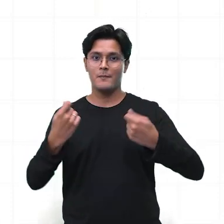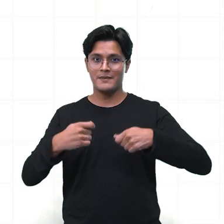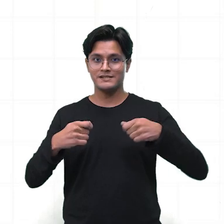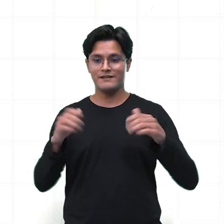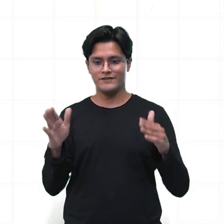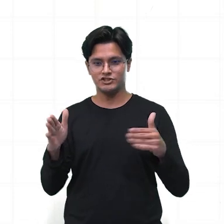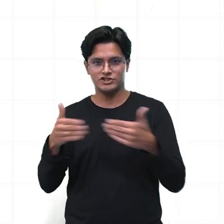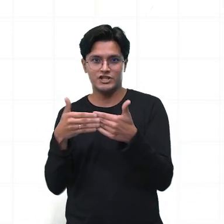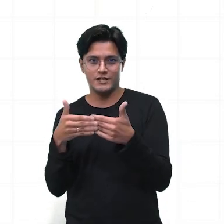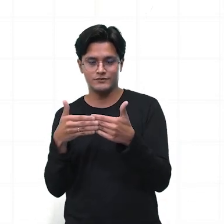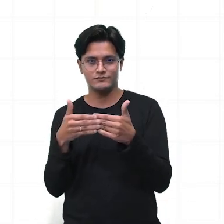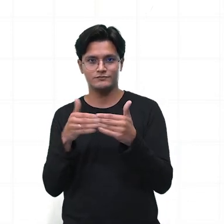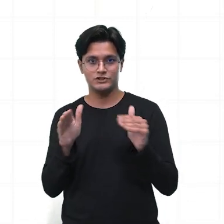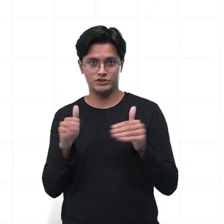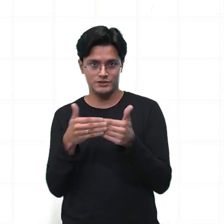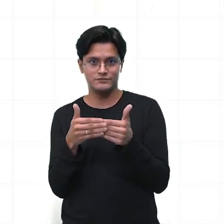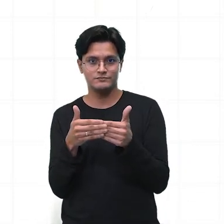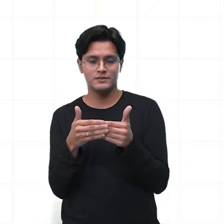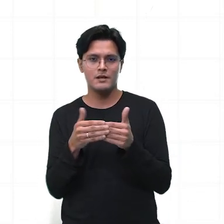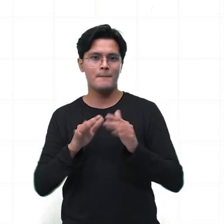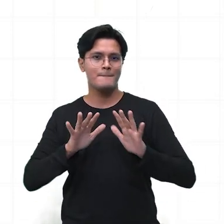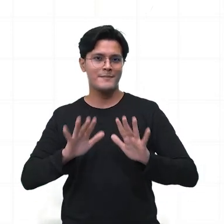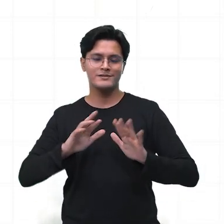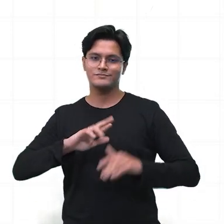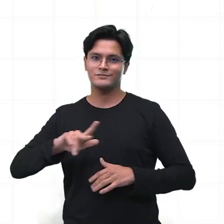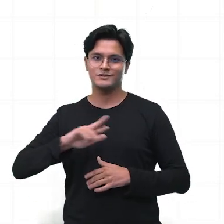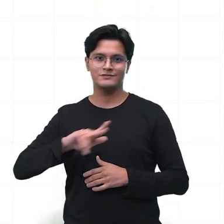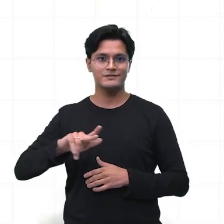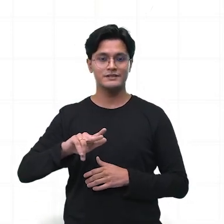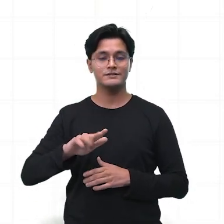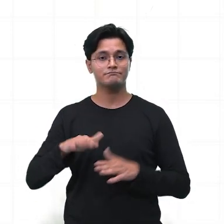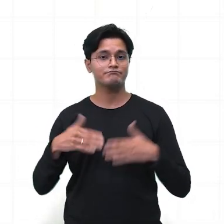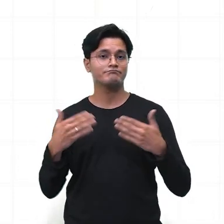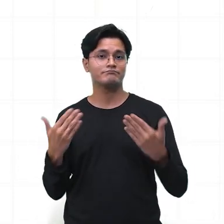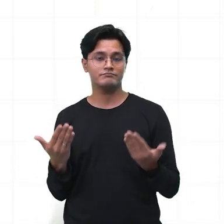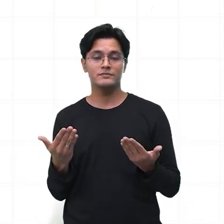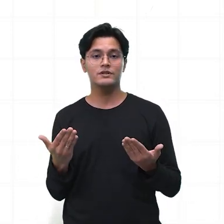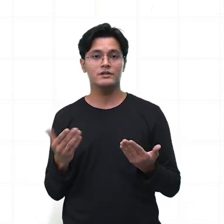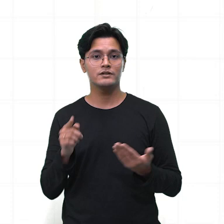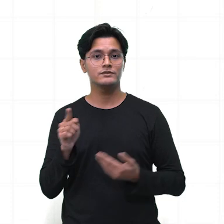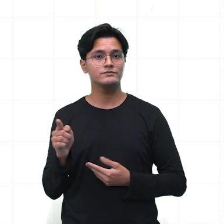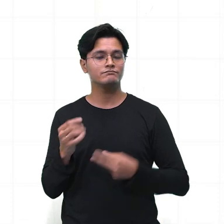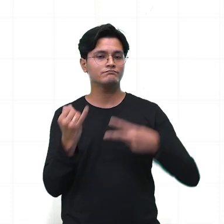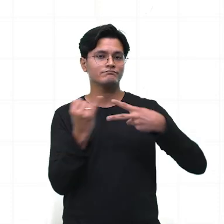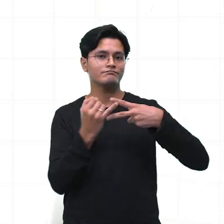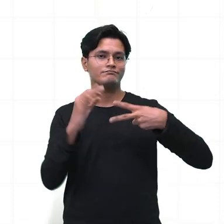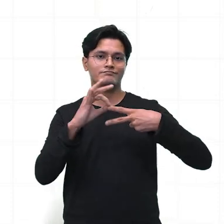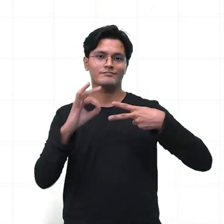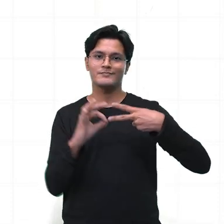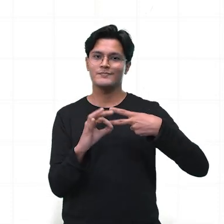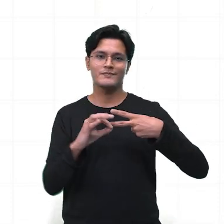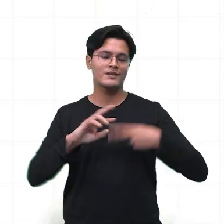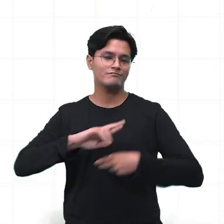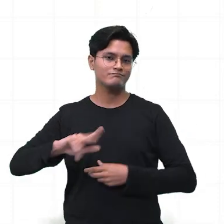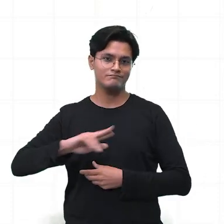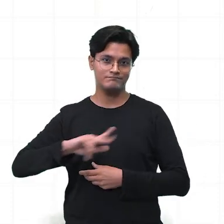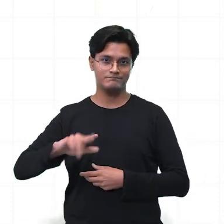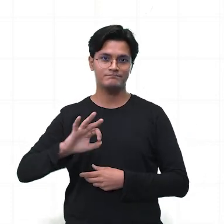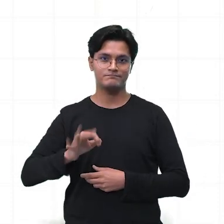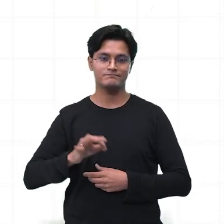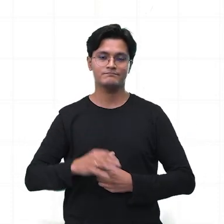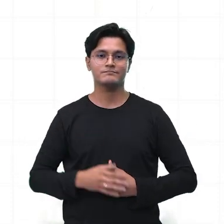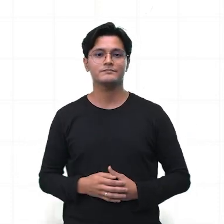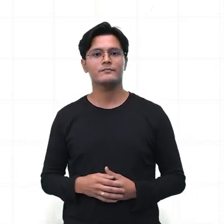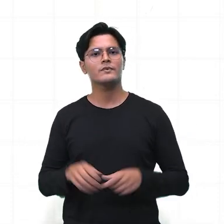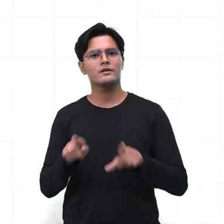fechado, né? E não está. Então, se não está fechado, nós não temos um polígono. A mesma